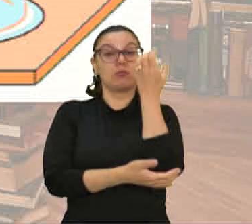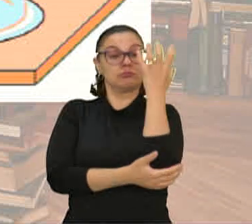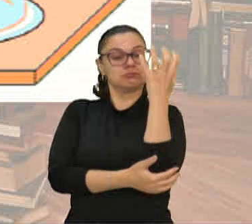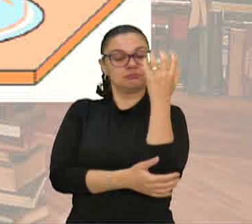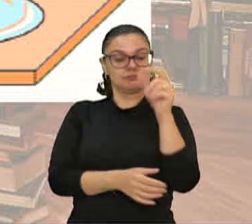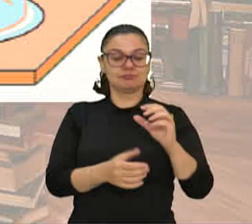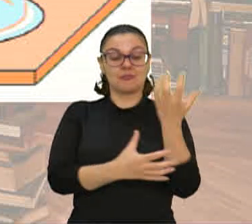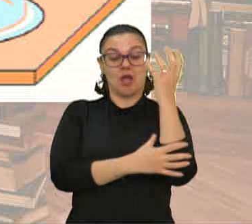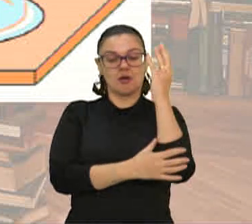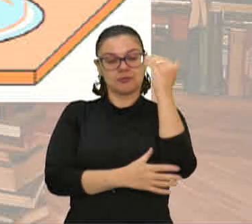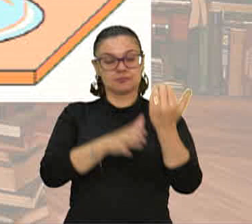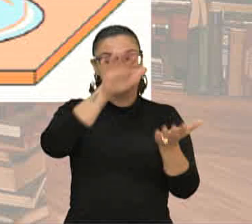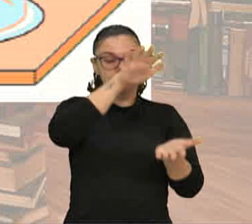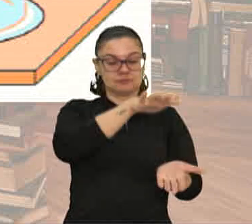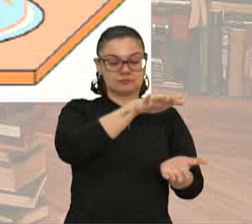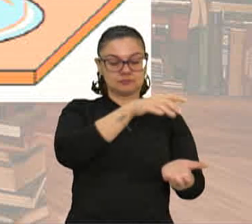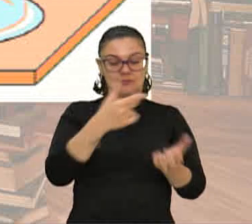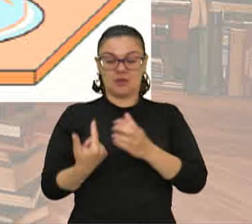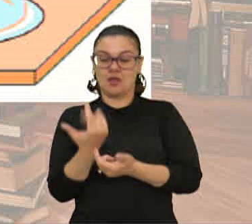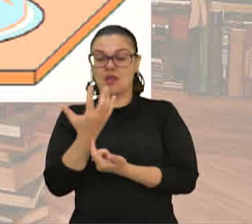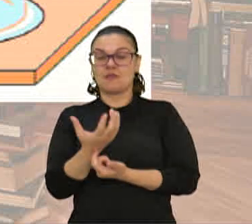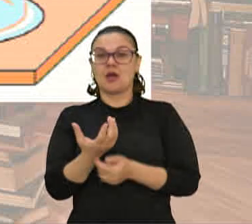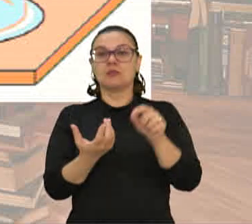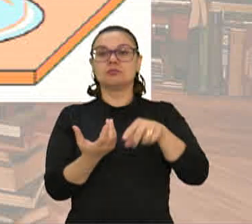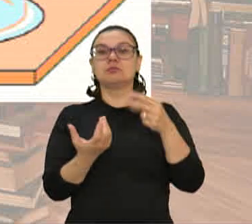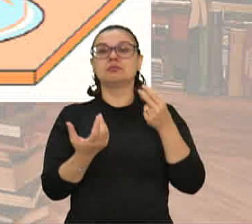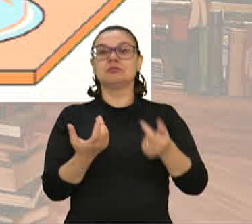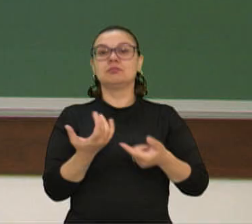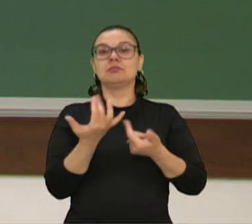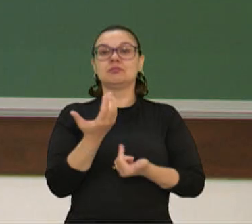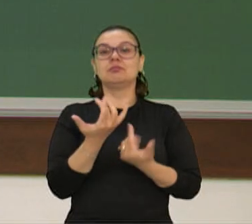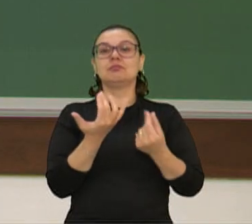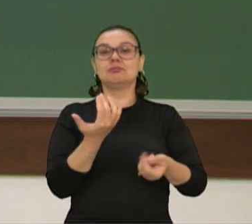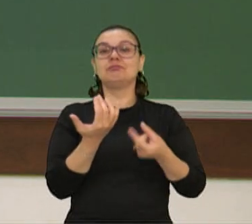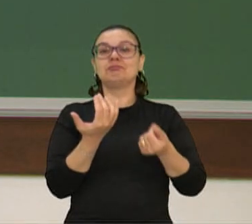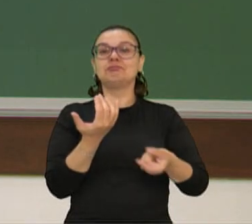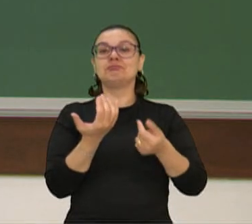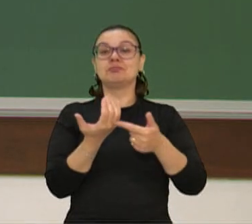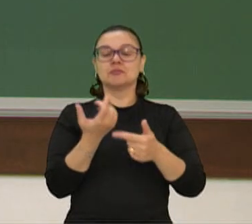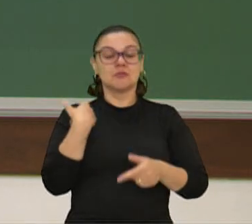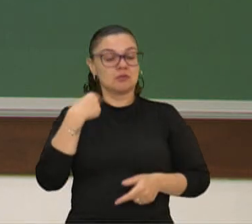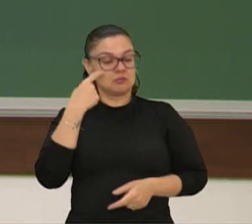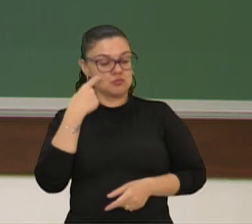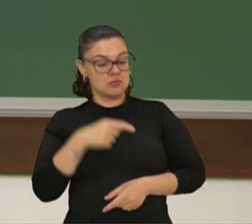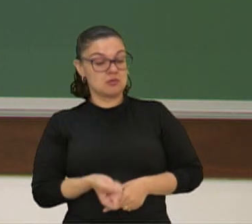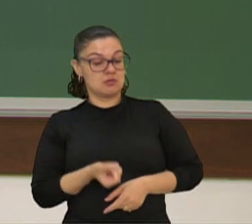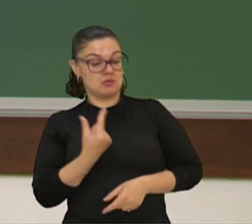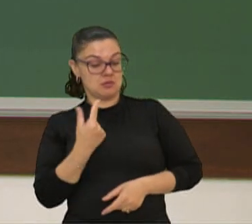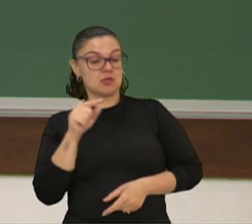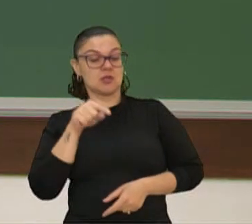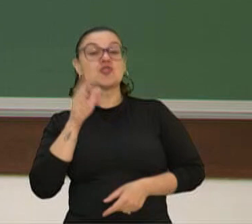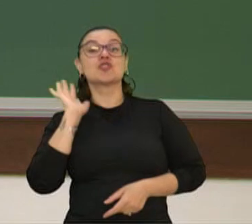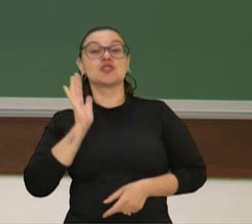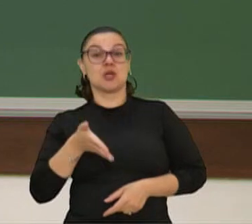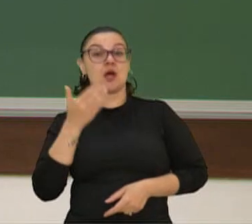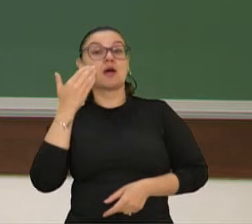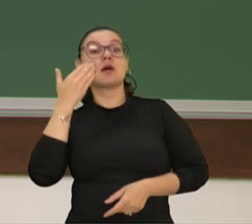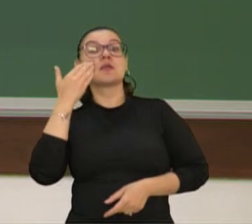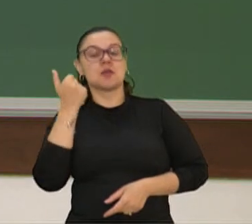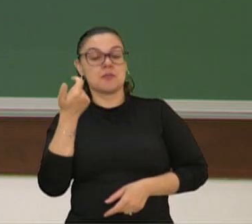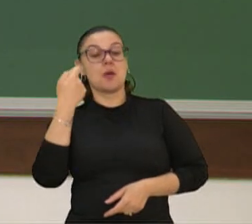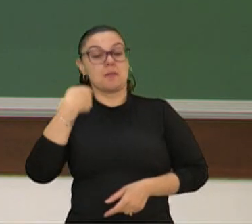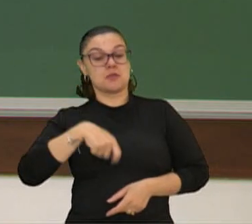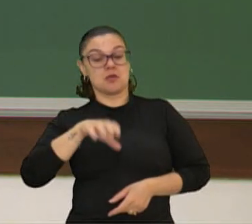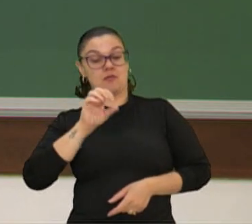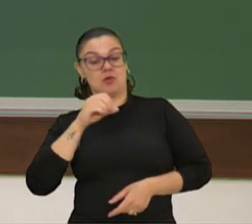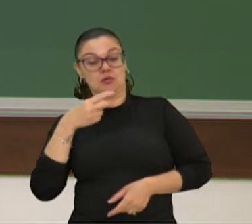vela. E ele percebeu que a vela ficou acesa por mais tempo. Já sabia-se que para uma combustão acontecer precisa de gás